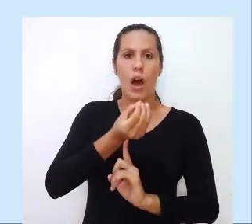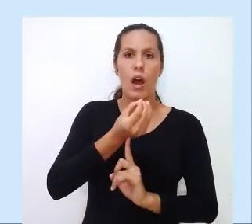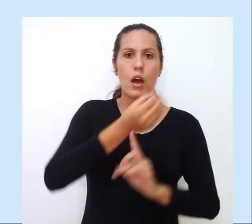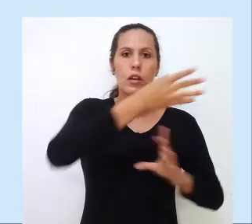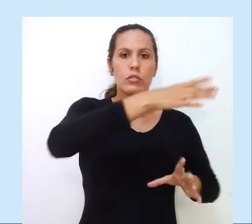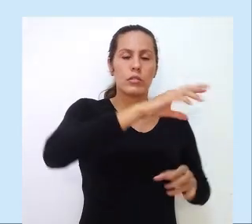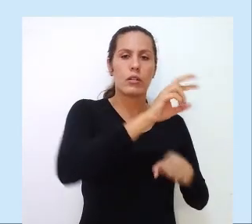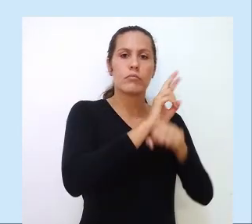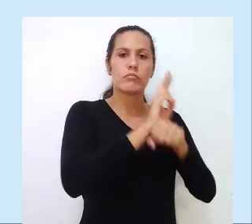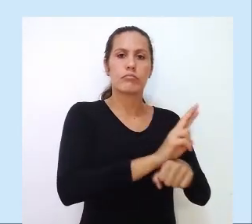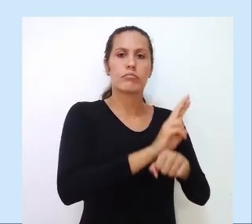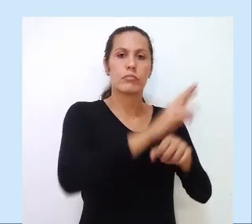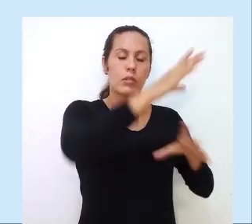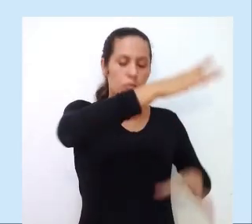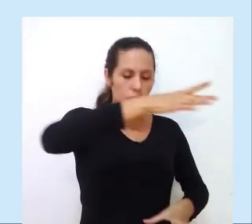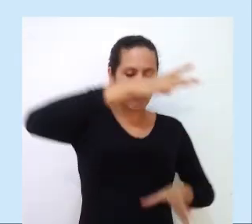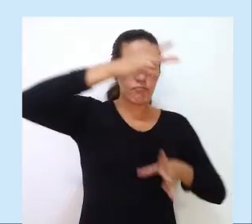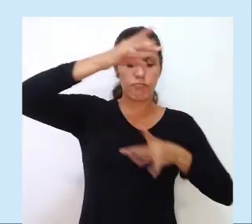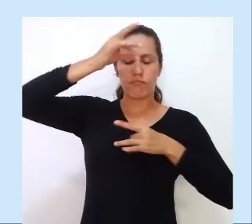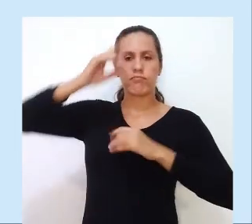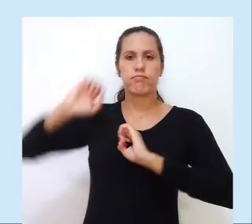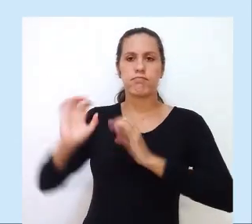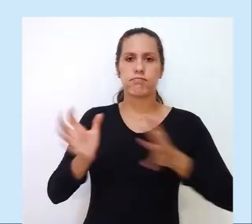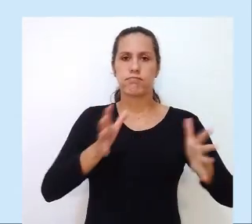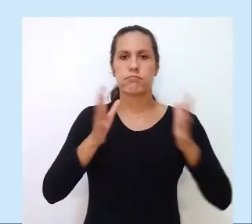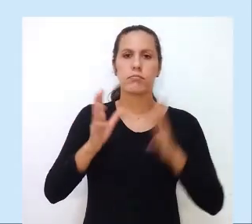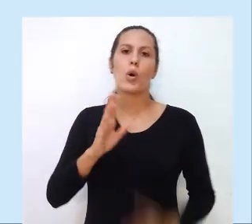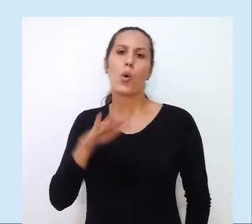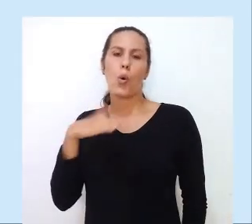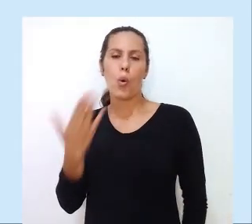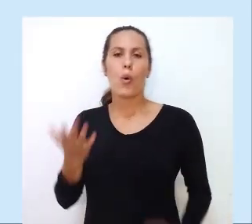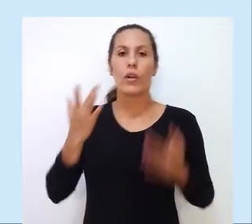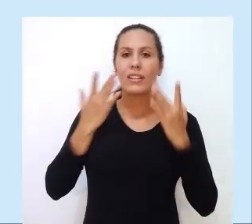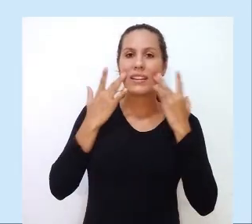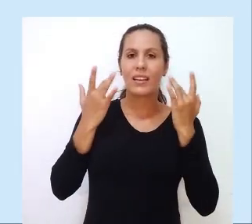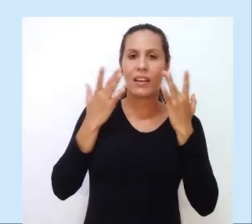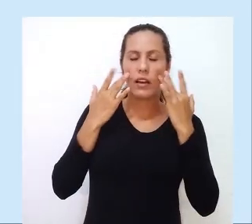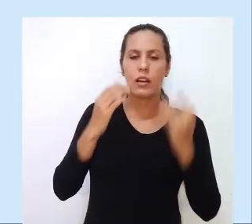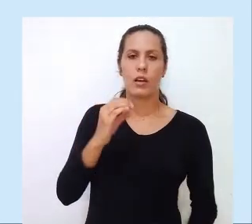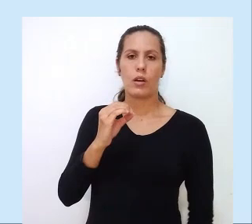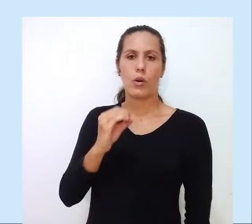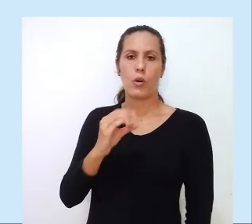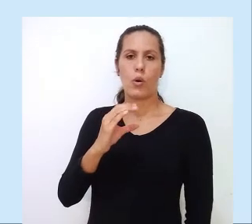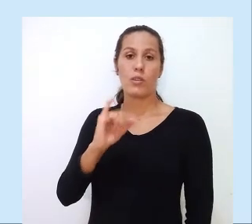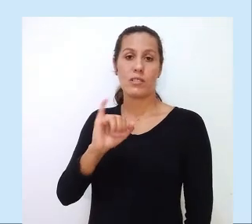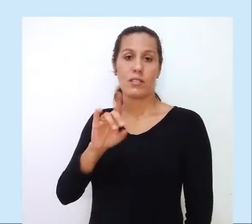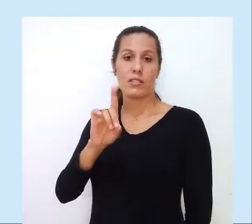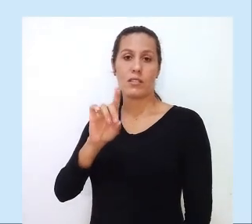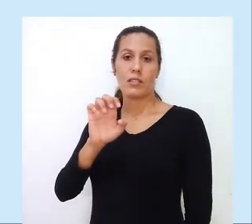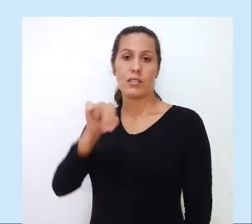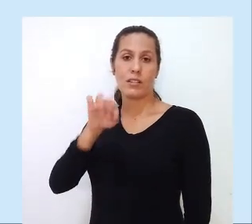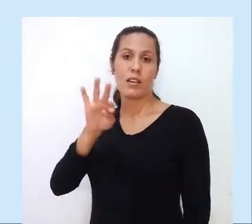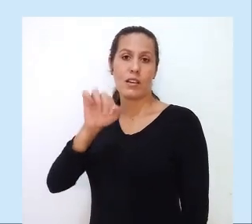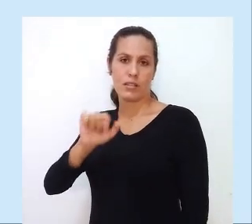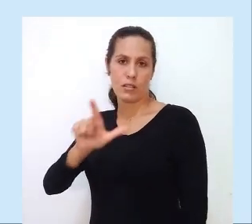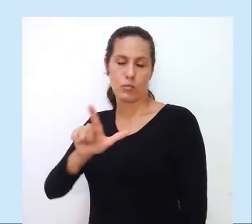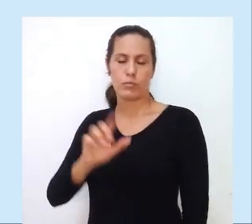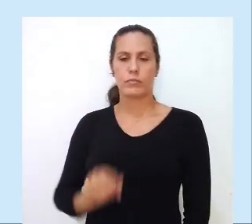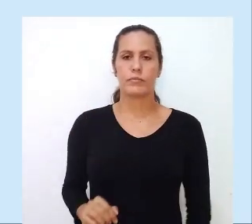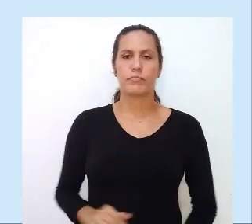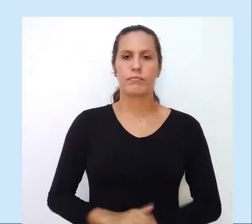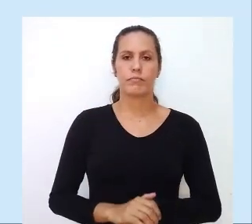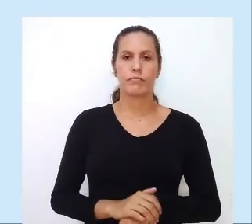representação, chamado teatro ocidental. Então, na Grécia Antiga, durante as procissões, que eram chamadas